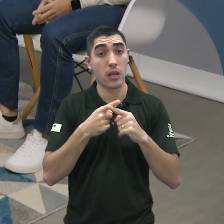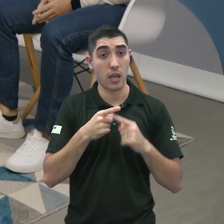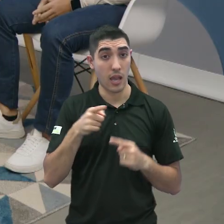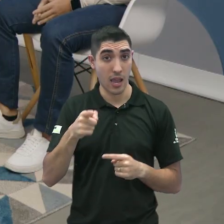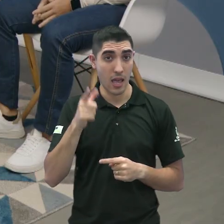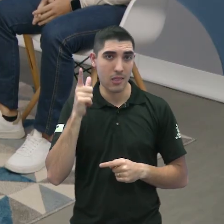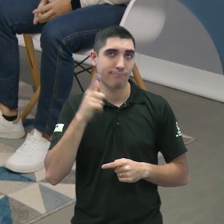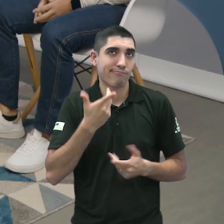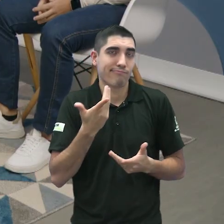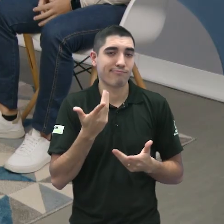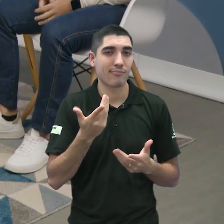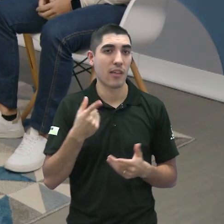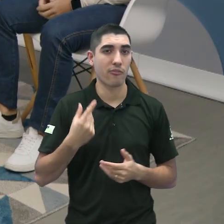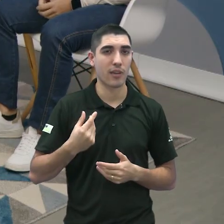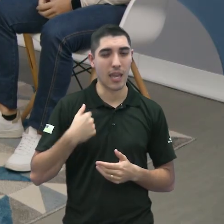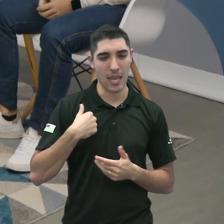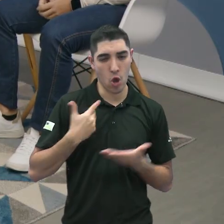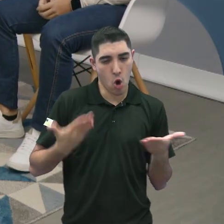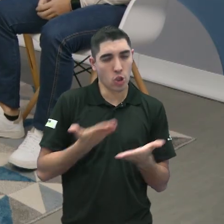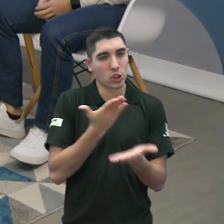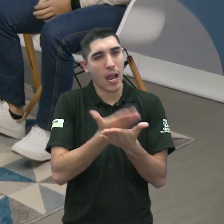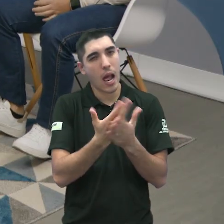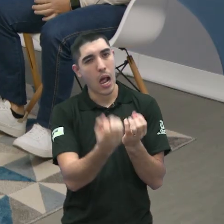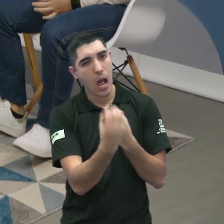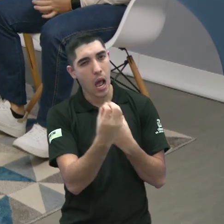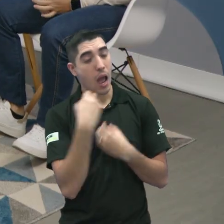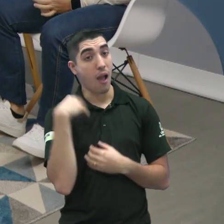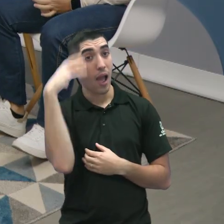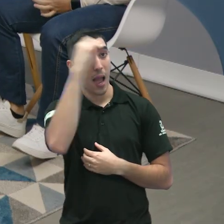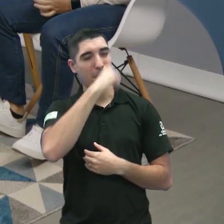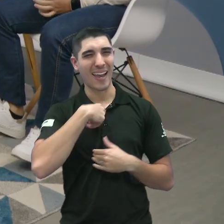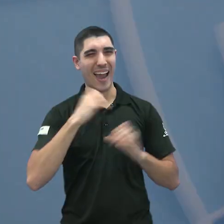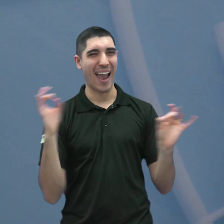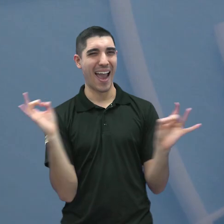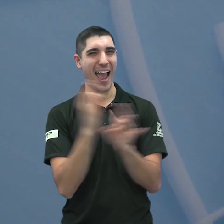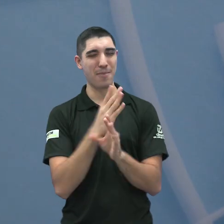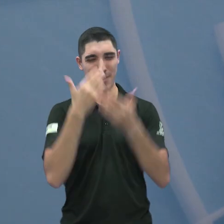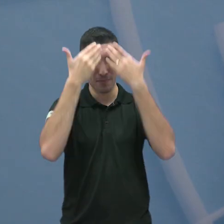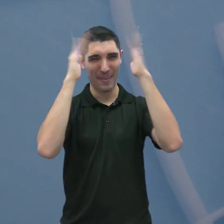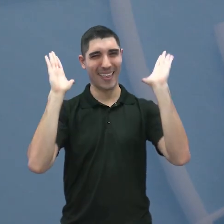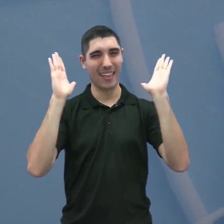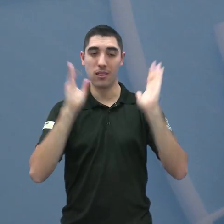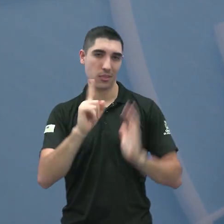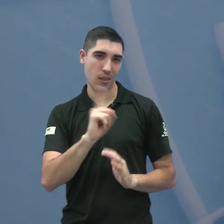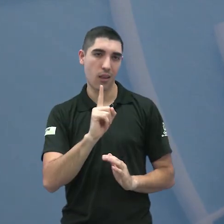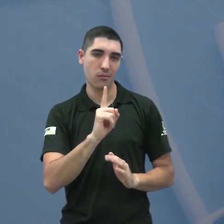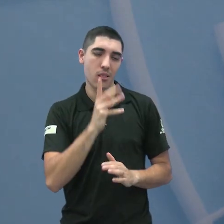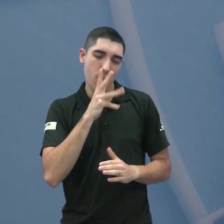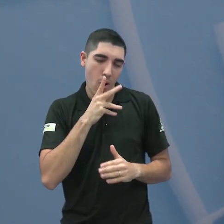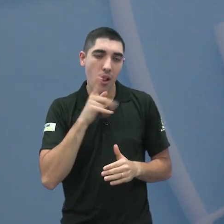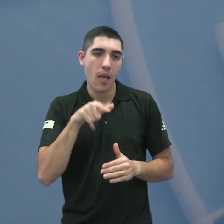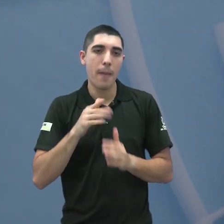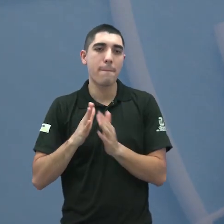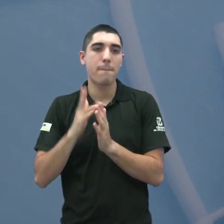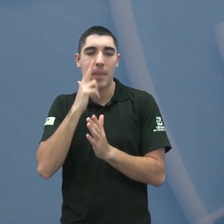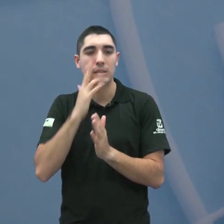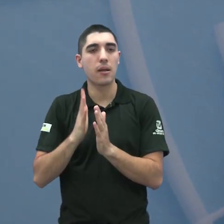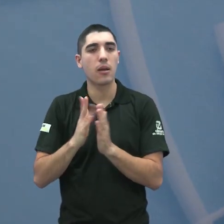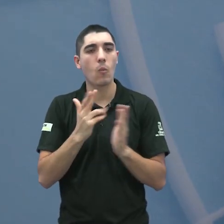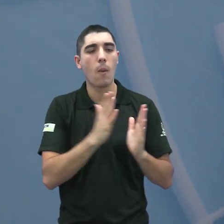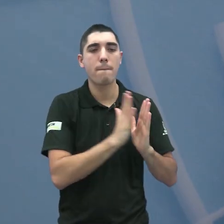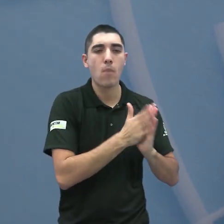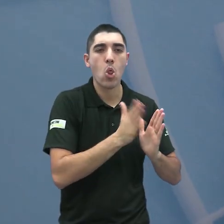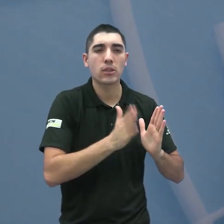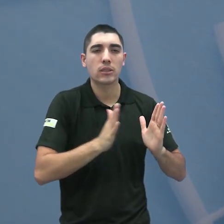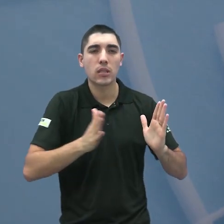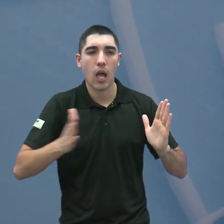que dura uma vida toda, né? Porque ninguém, tive uma aula hoje, fiquei desconstruído. Mas esses